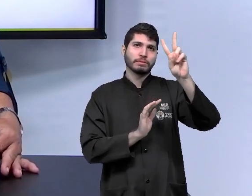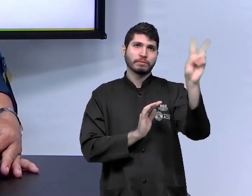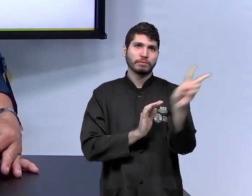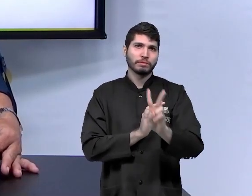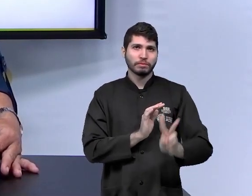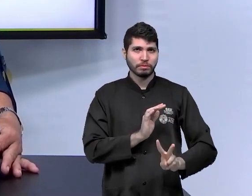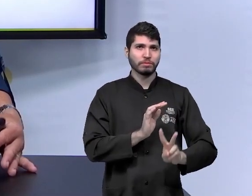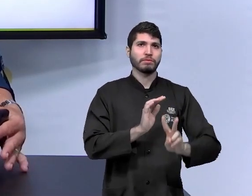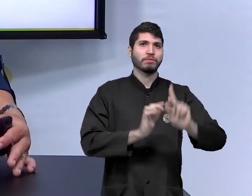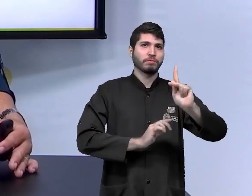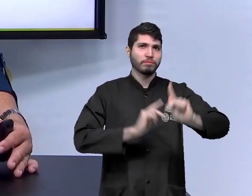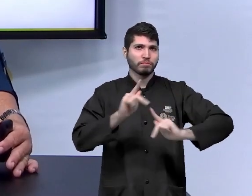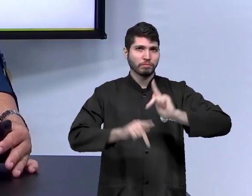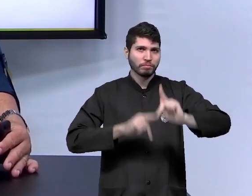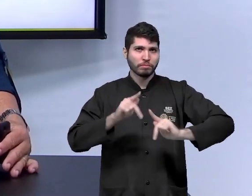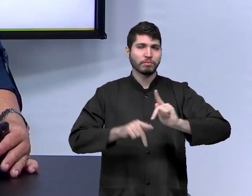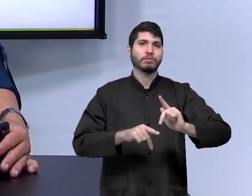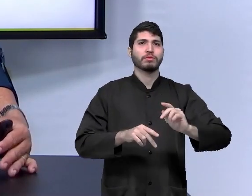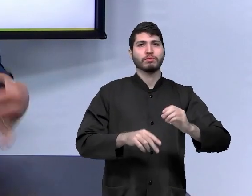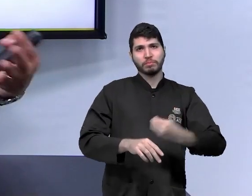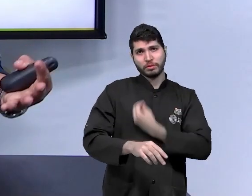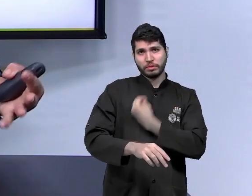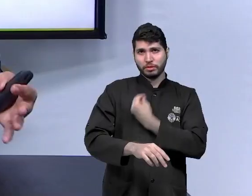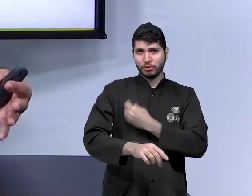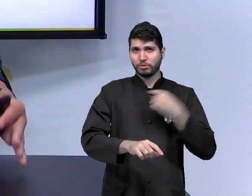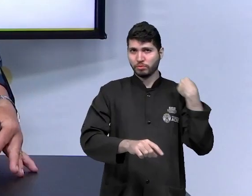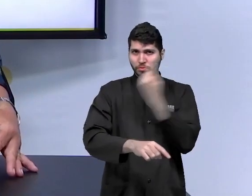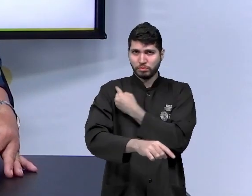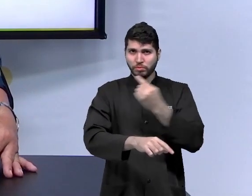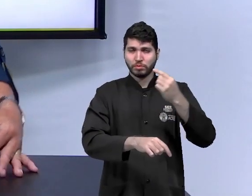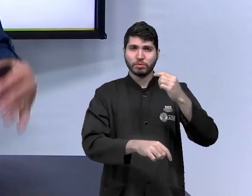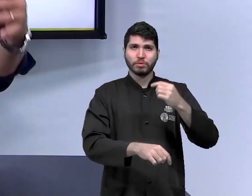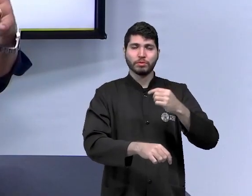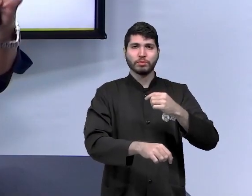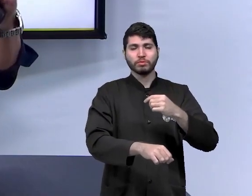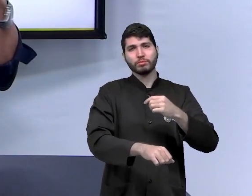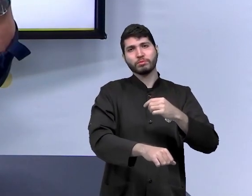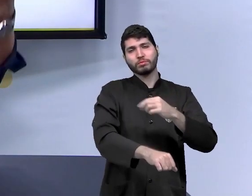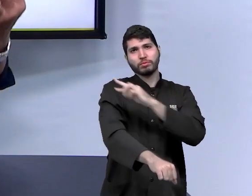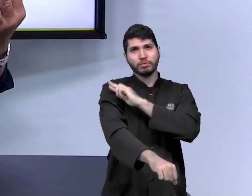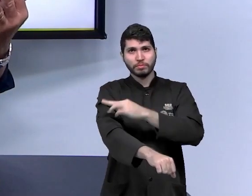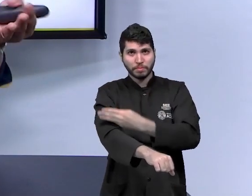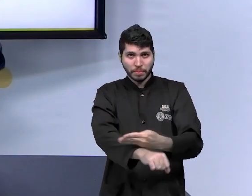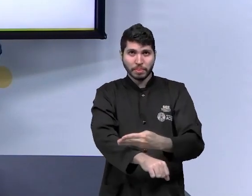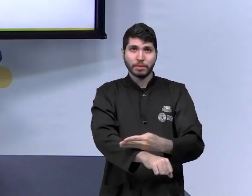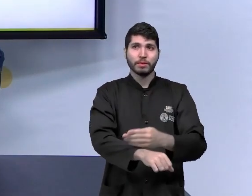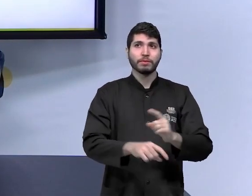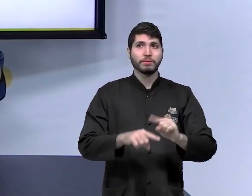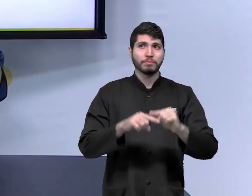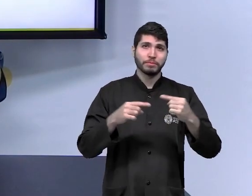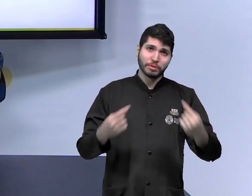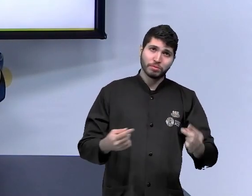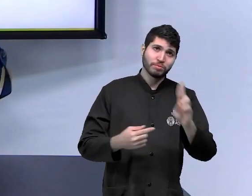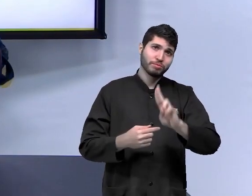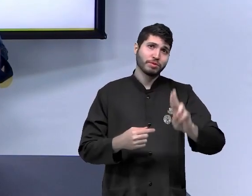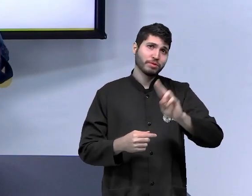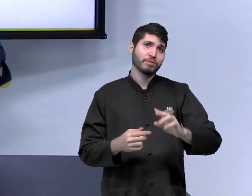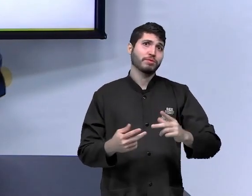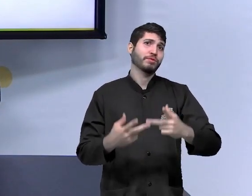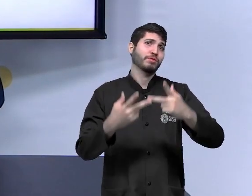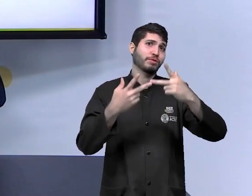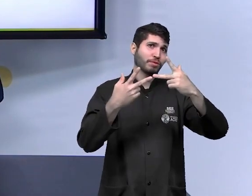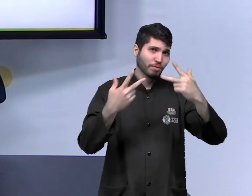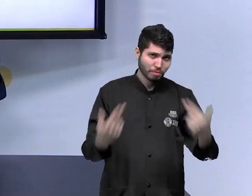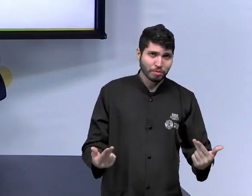um povo que estão aqui presente na capital Rio Branco, mas não é amplamente utilizado como na região de fronteira. Então, por